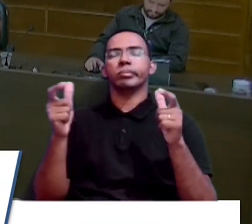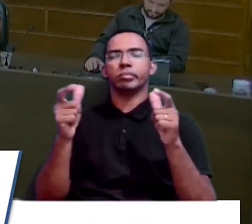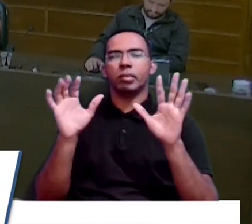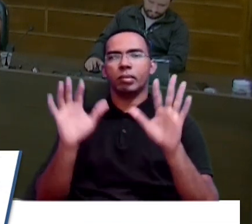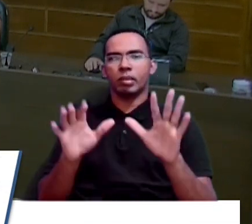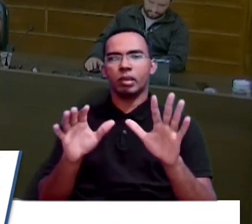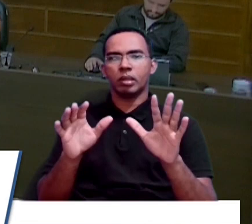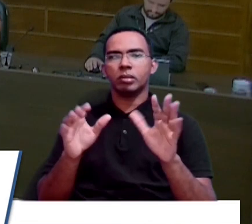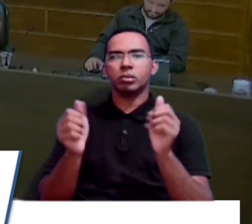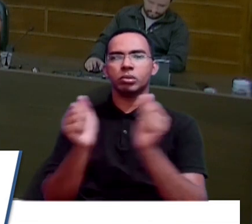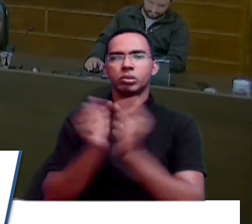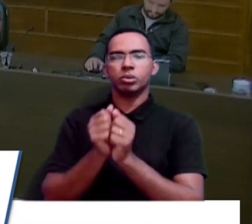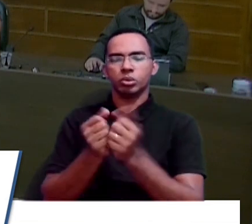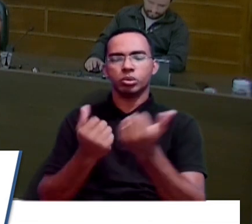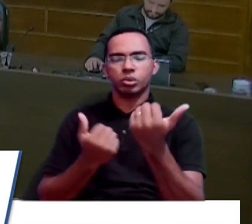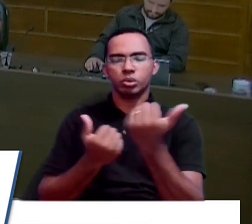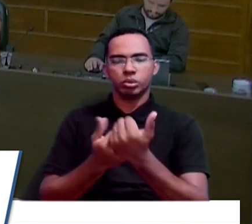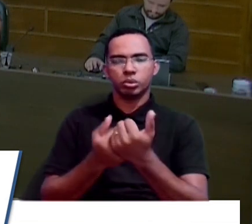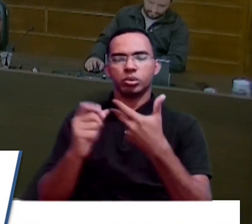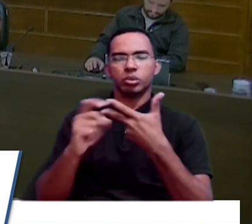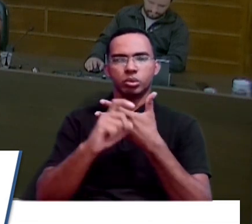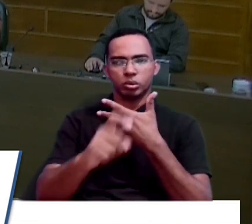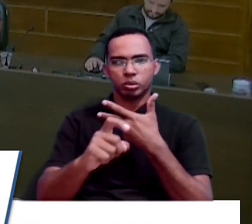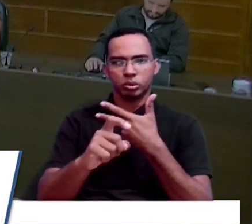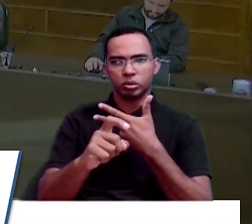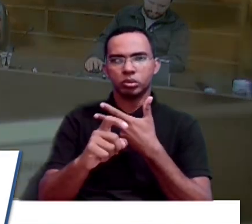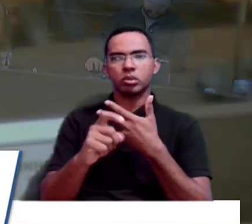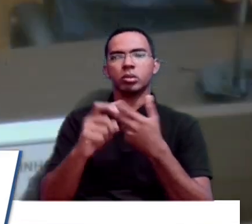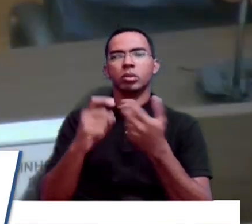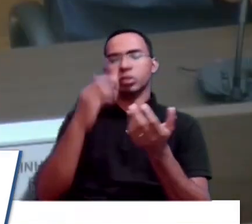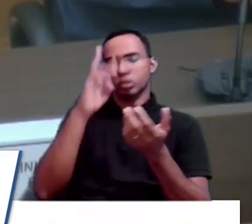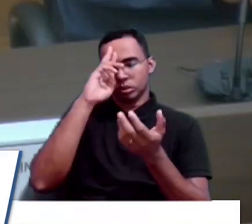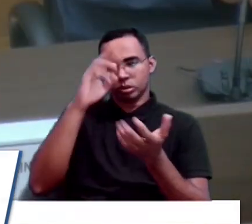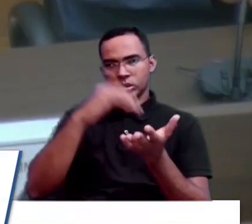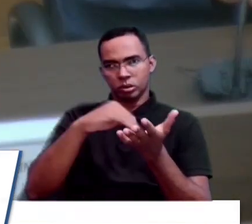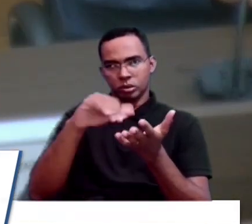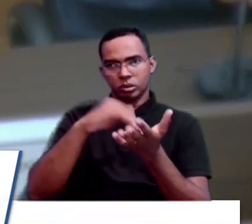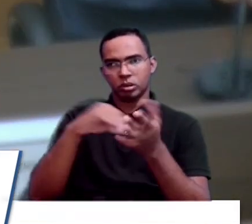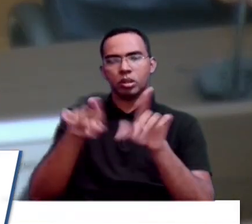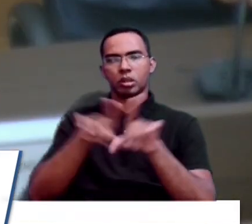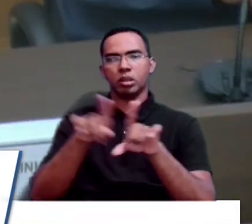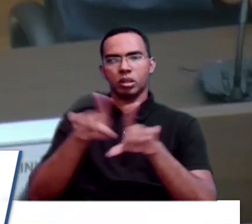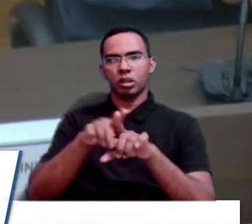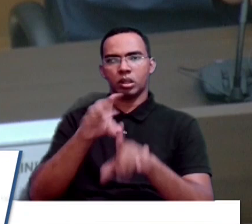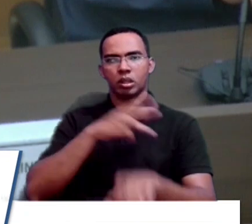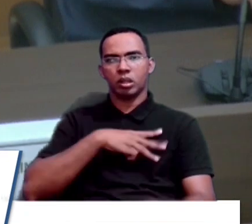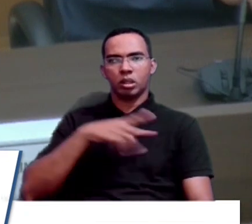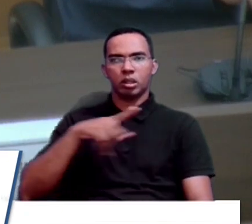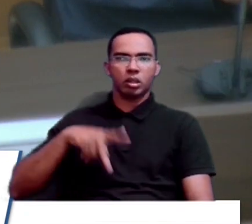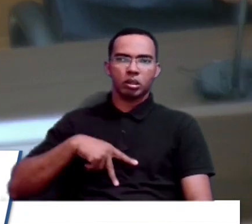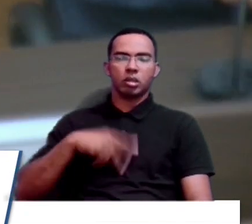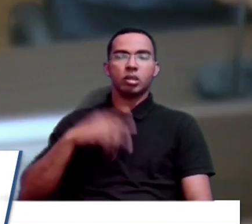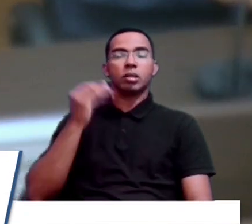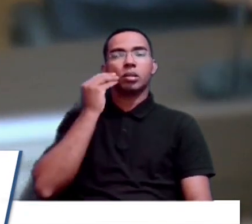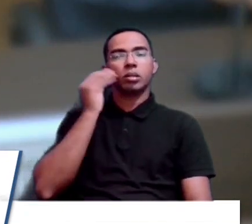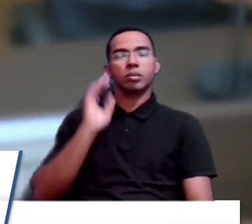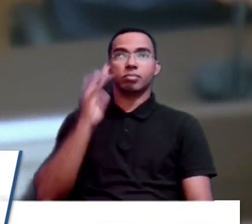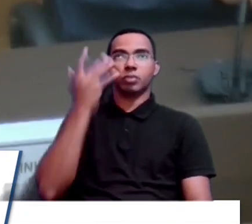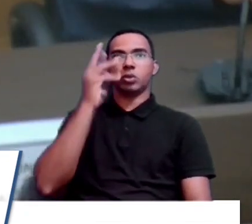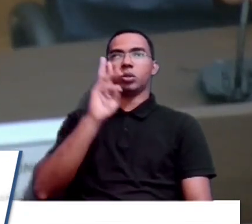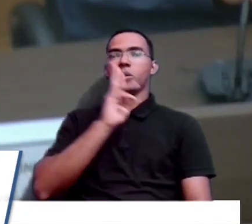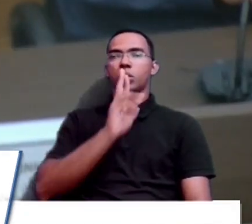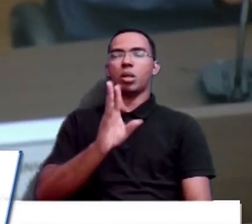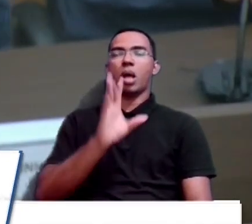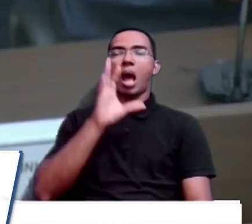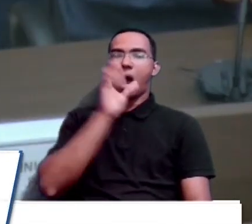assim, junto com o Executivo, com o prefeito e seus secretários, e também com o Ministério Público, para a gente achar a solução mais rápido possível,